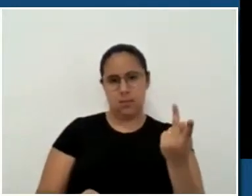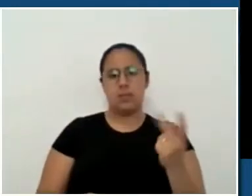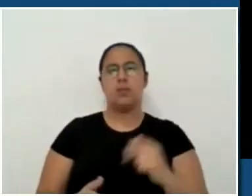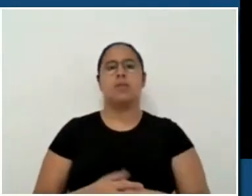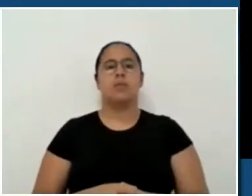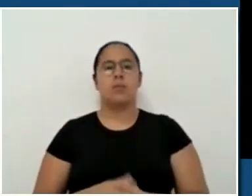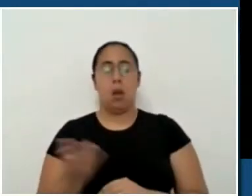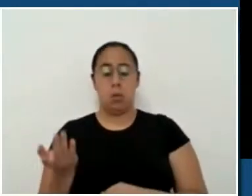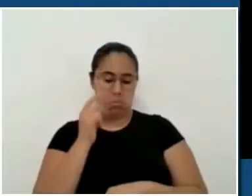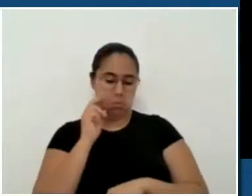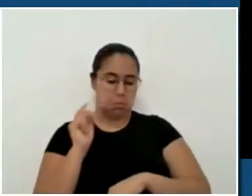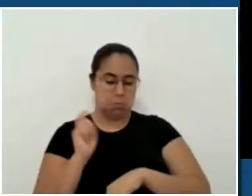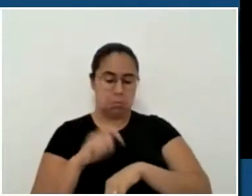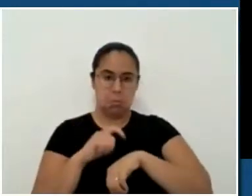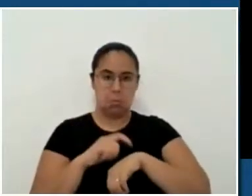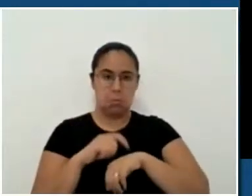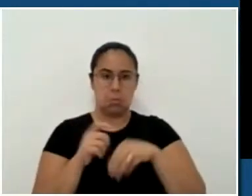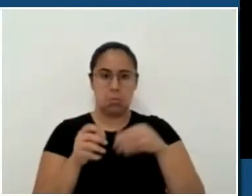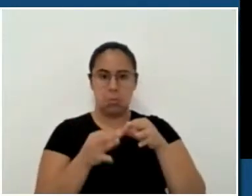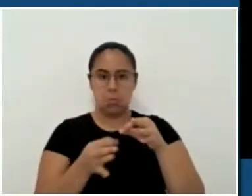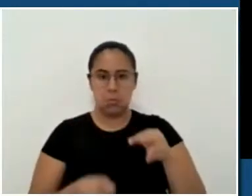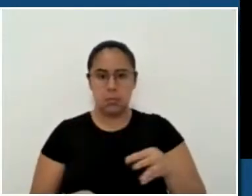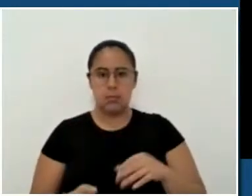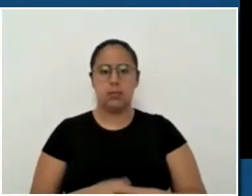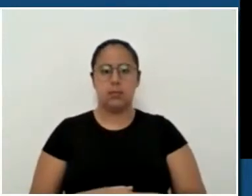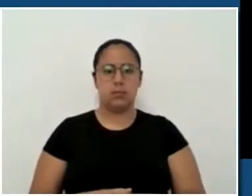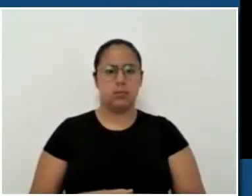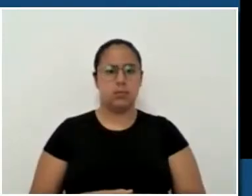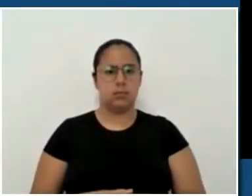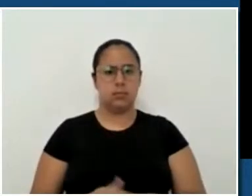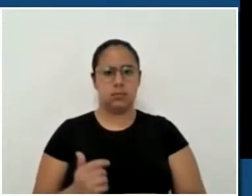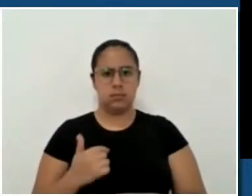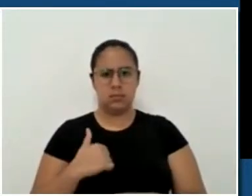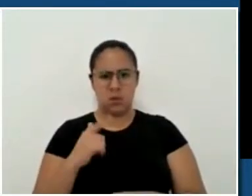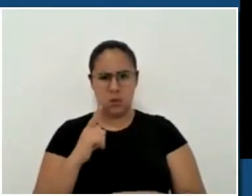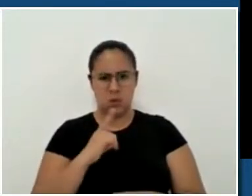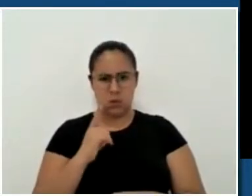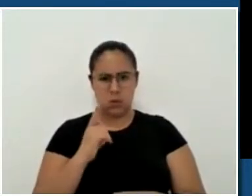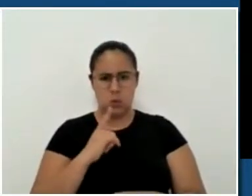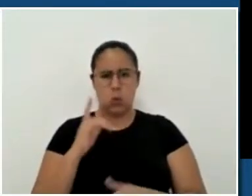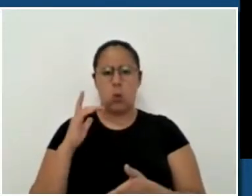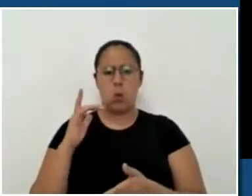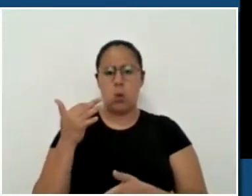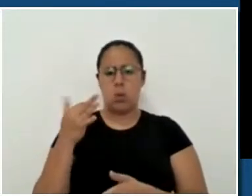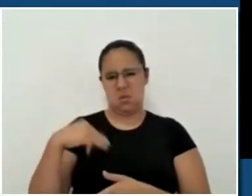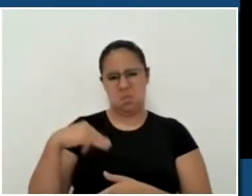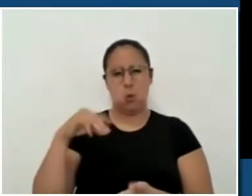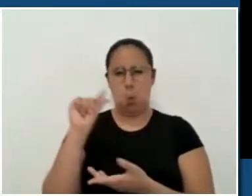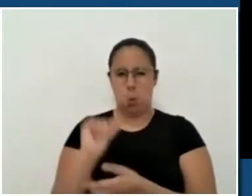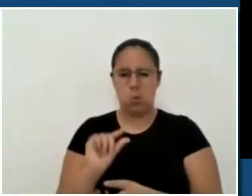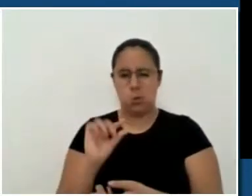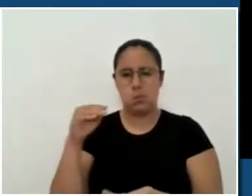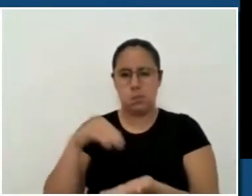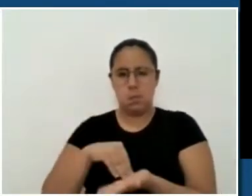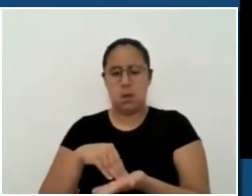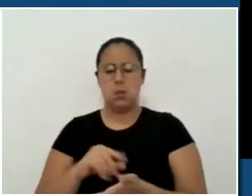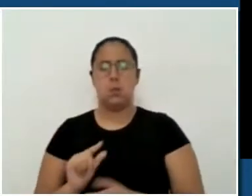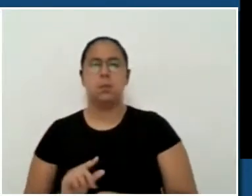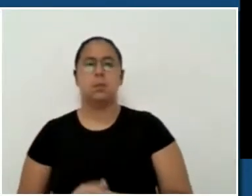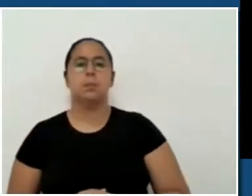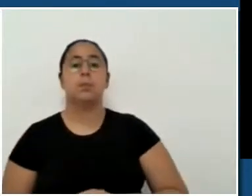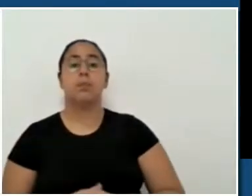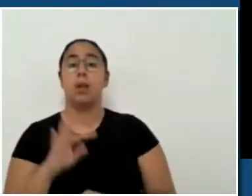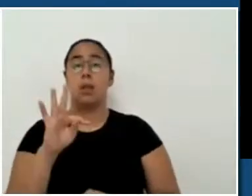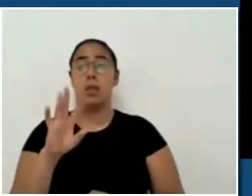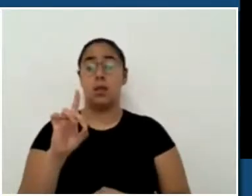aqui. Tenho mais pouco menos de 10 minutos. TEA e TDAH. Considere que é provável que você tenha muitas dúvidas. A